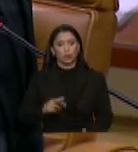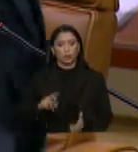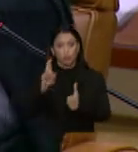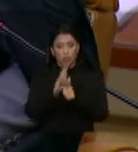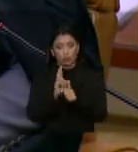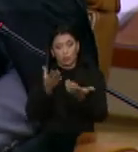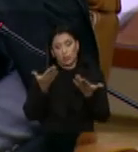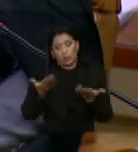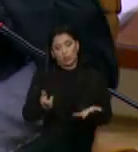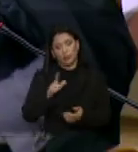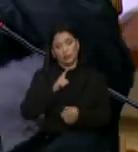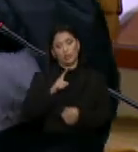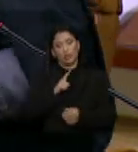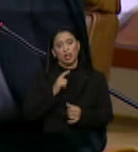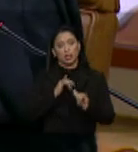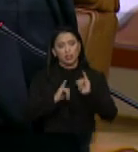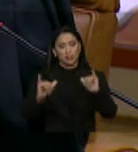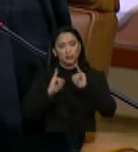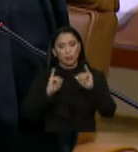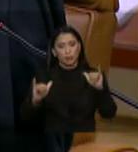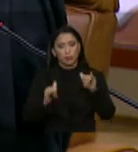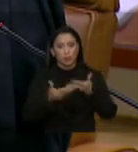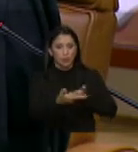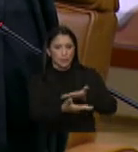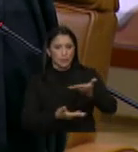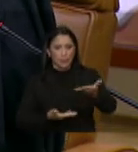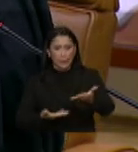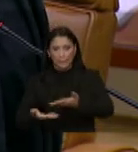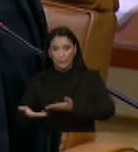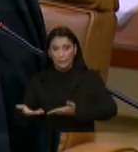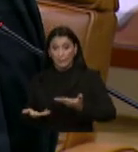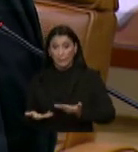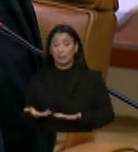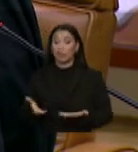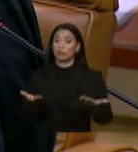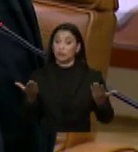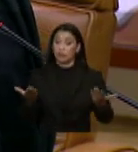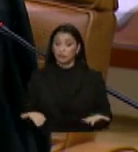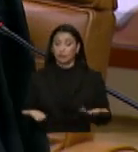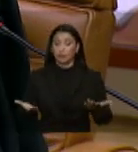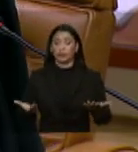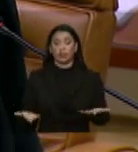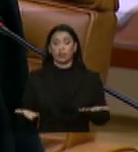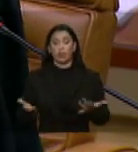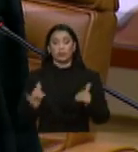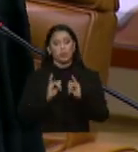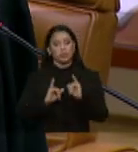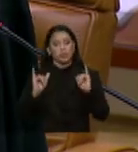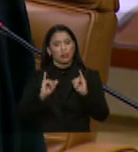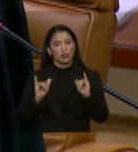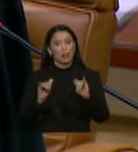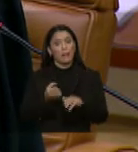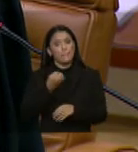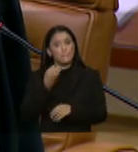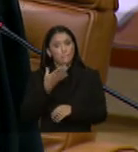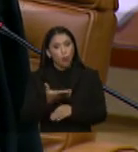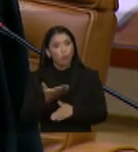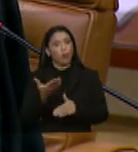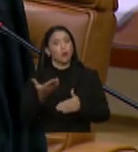são é trocadas isso funciona muito bem para todo tipo de